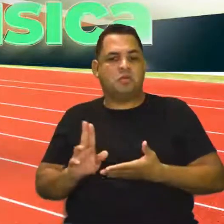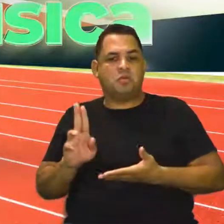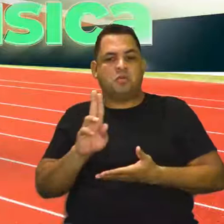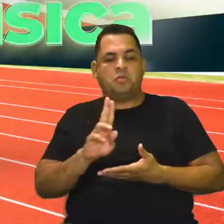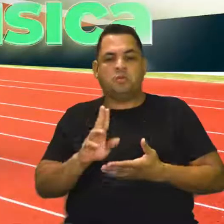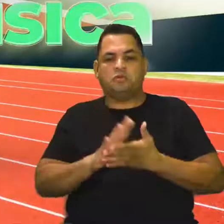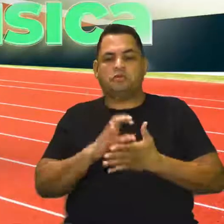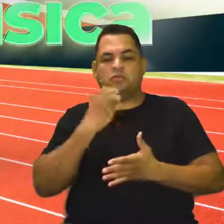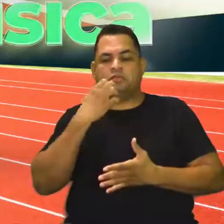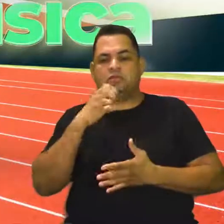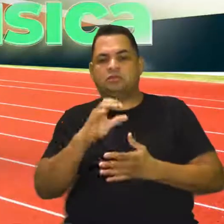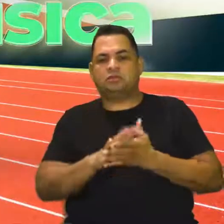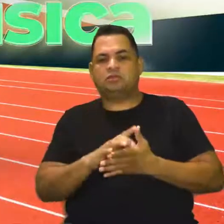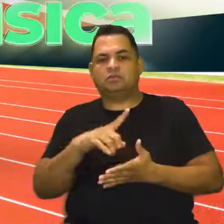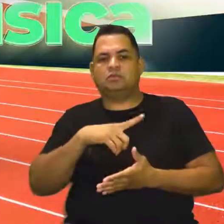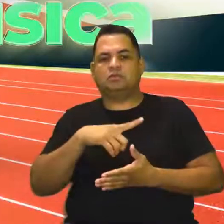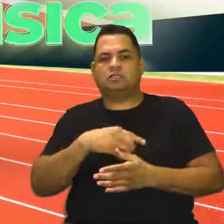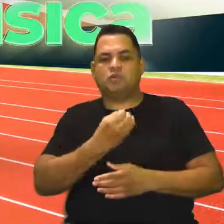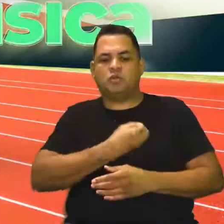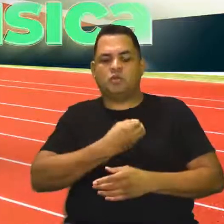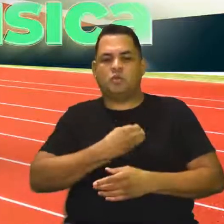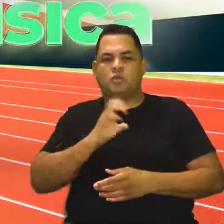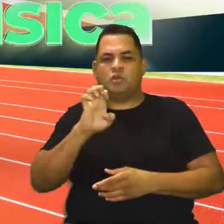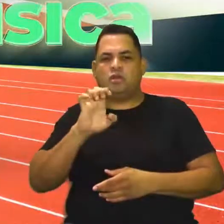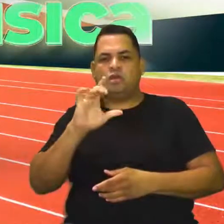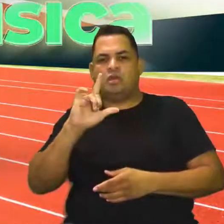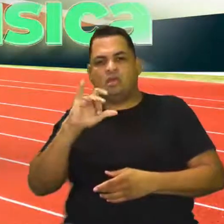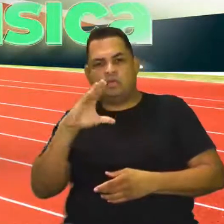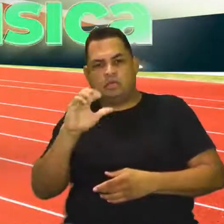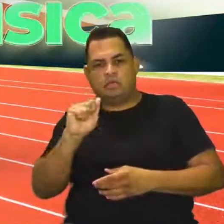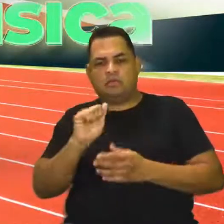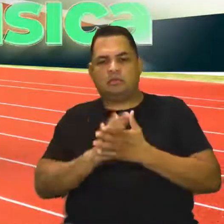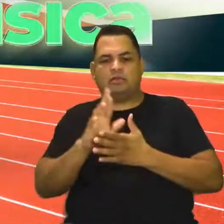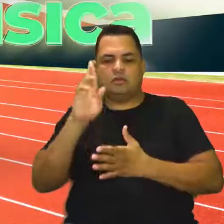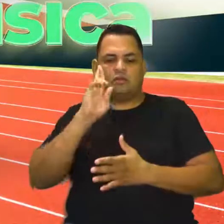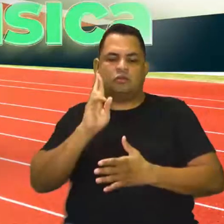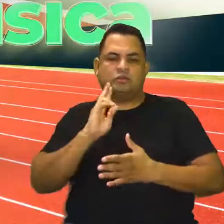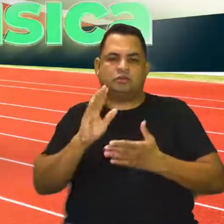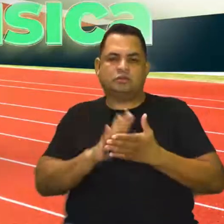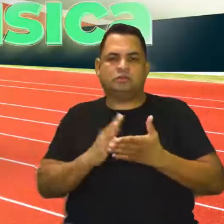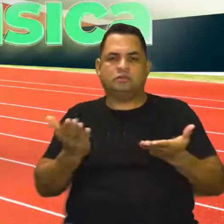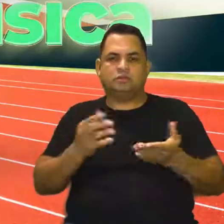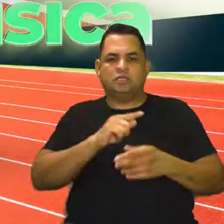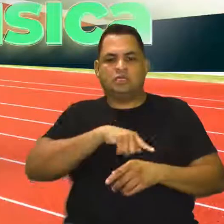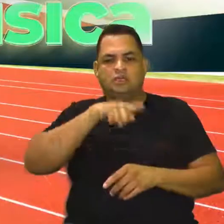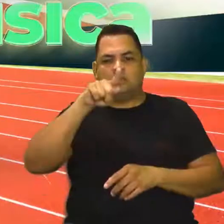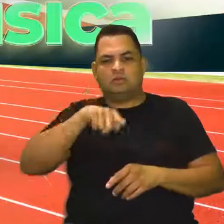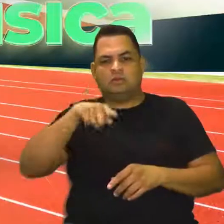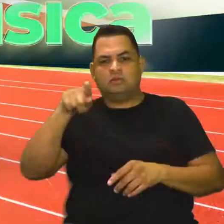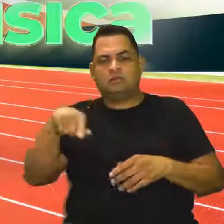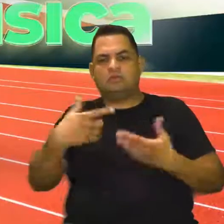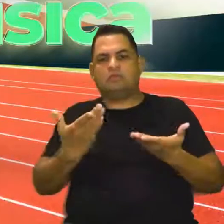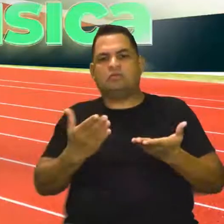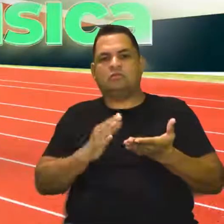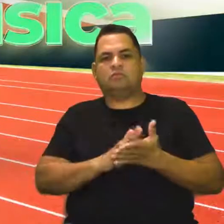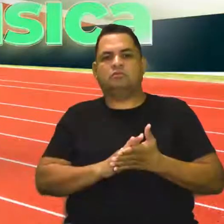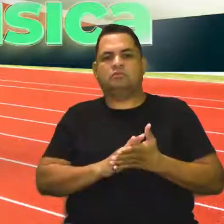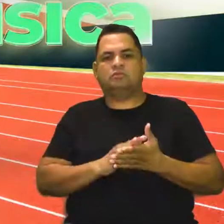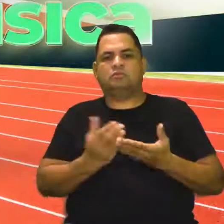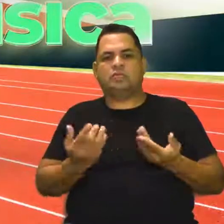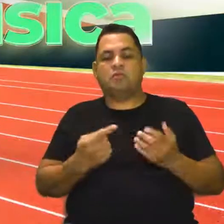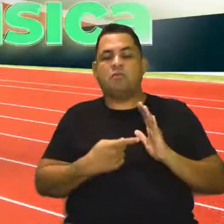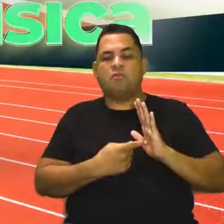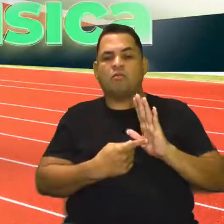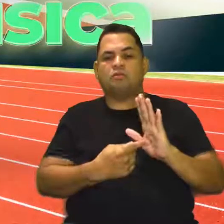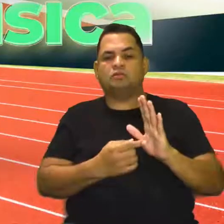energia, então tem dados do Érica, para o estado de Rondônia, então tem estatísticas aí que vêm bem ao encontro